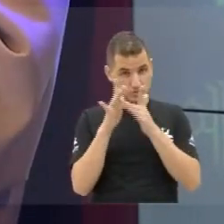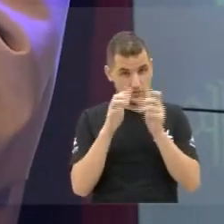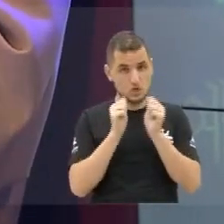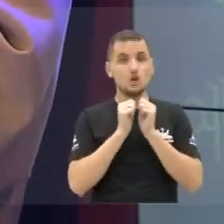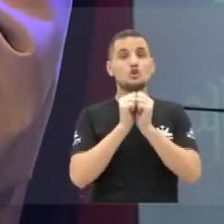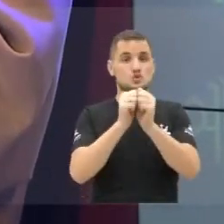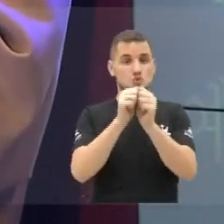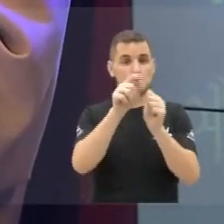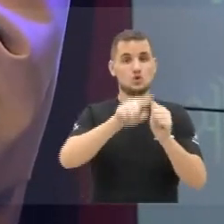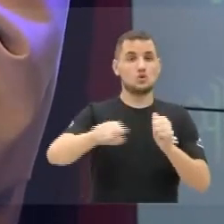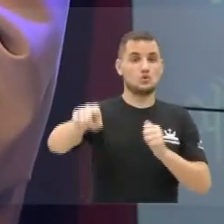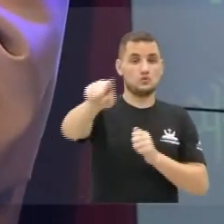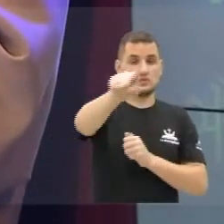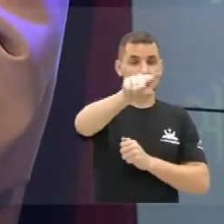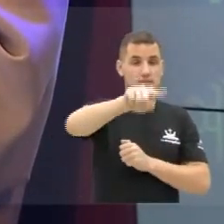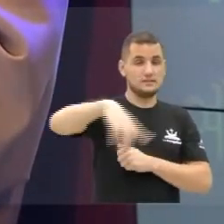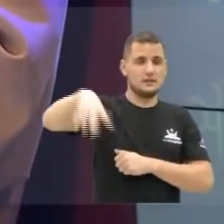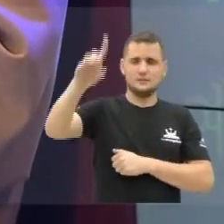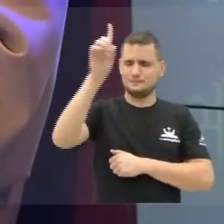todos os dias,